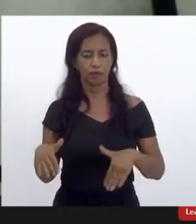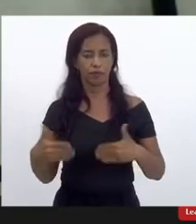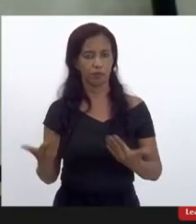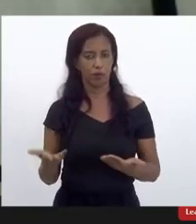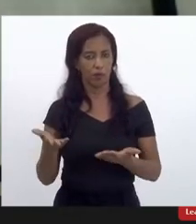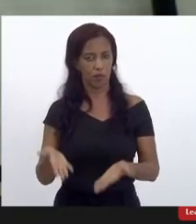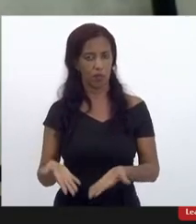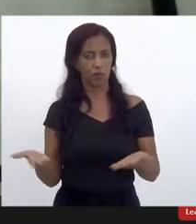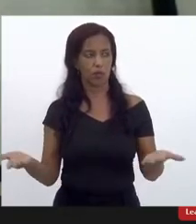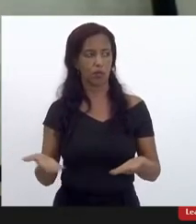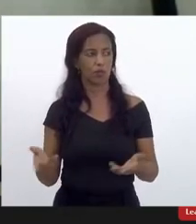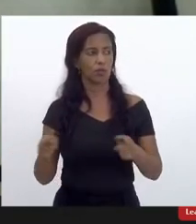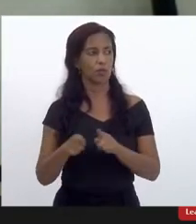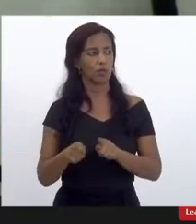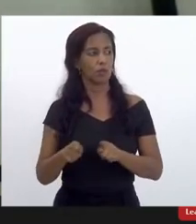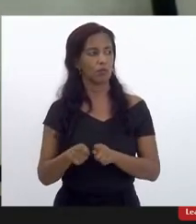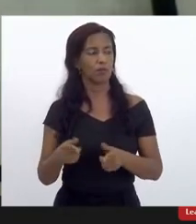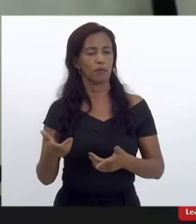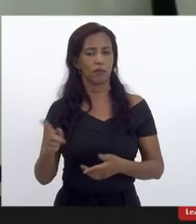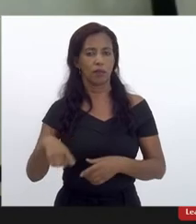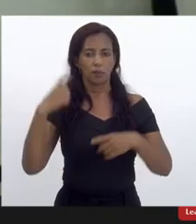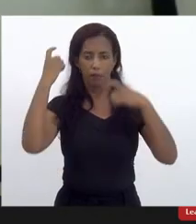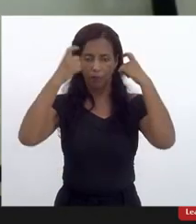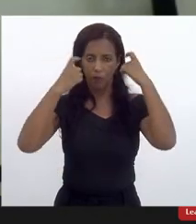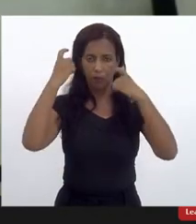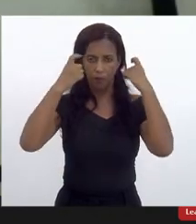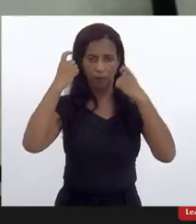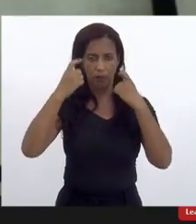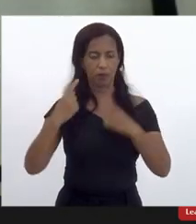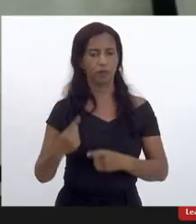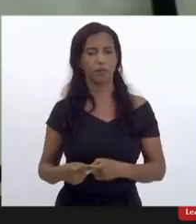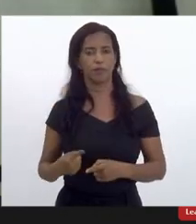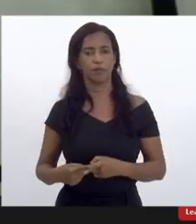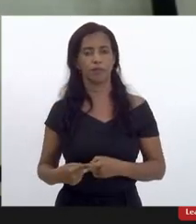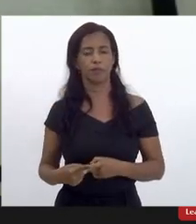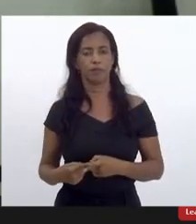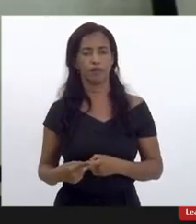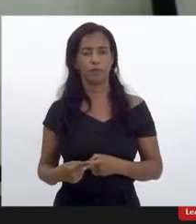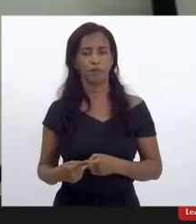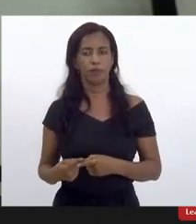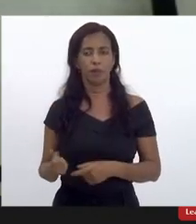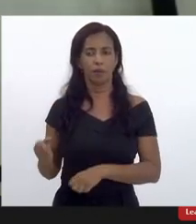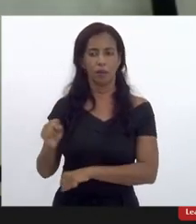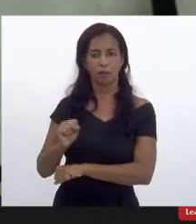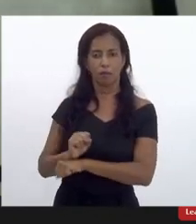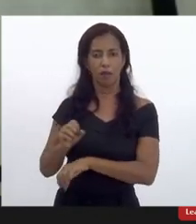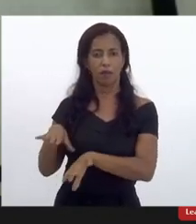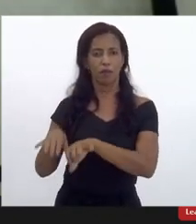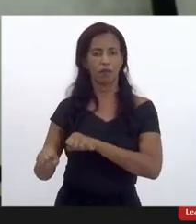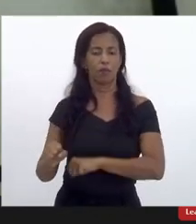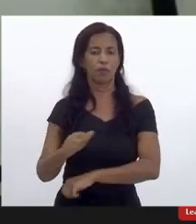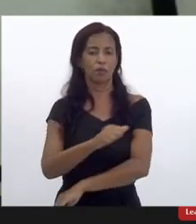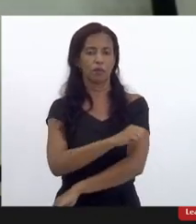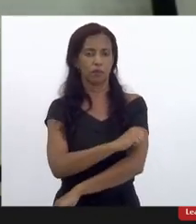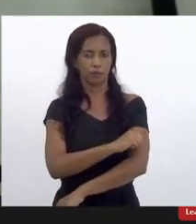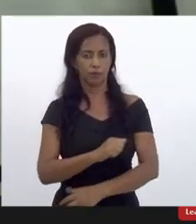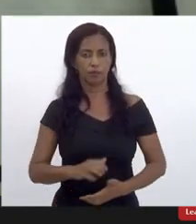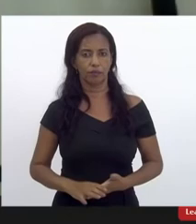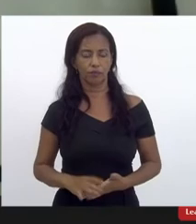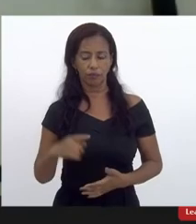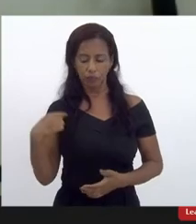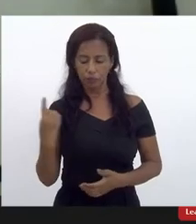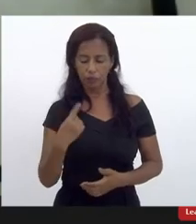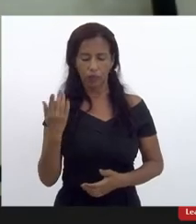esse hoje também é uma preocupação, porque prende a formação do aluno. Nós